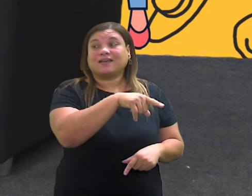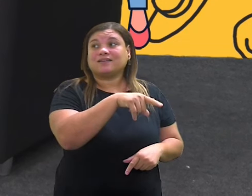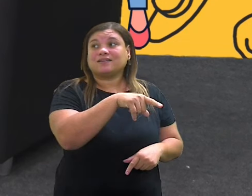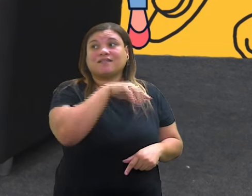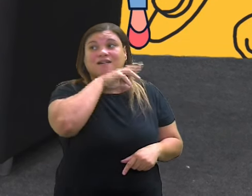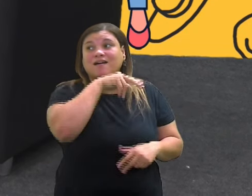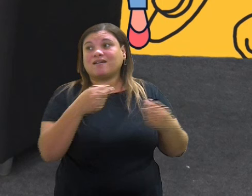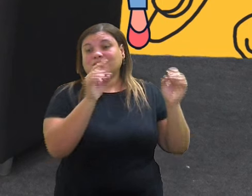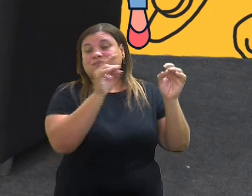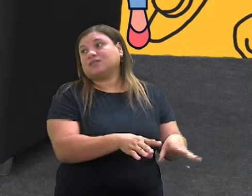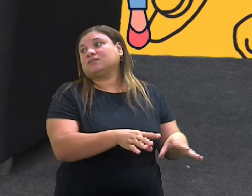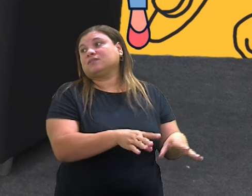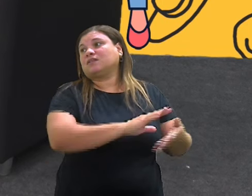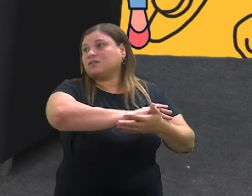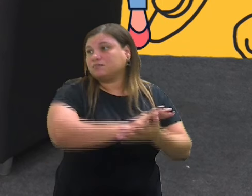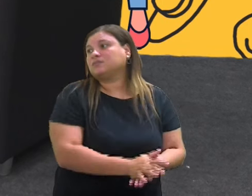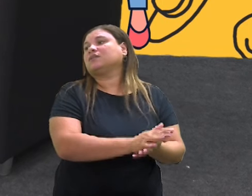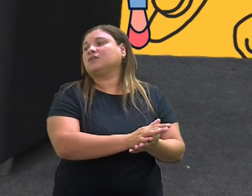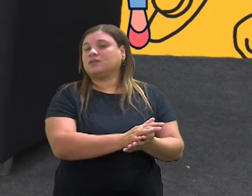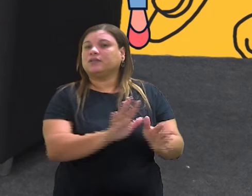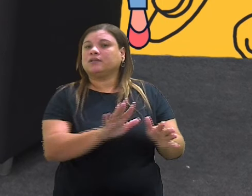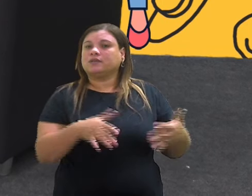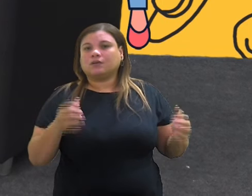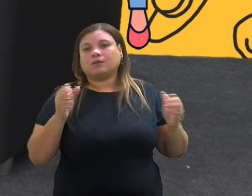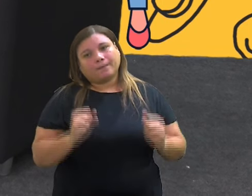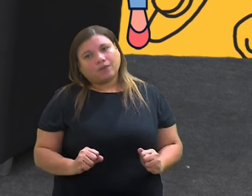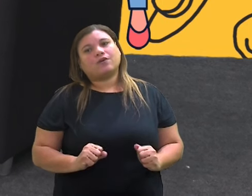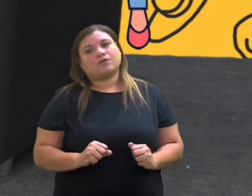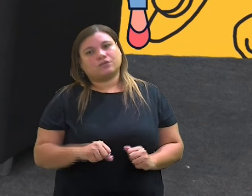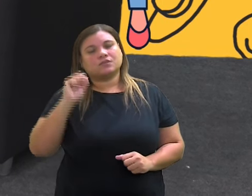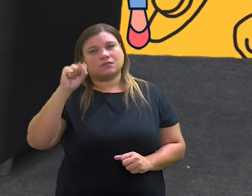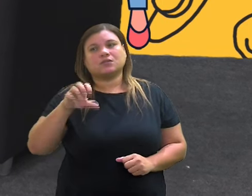que participa dessas associações de proteção, também pode denunciar a eles, que